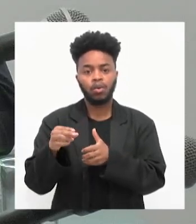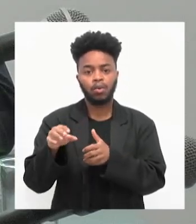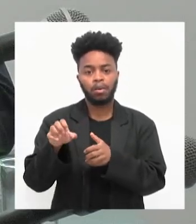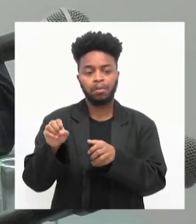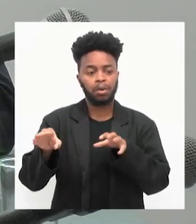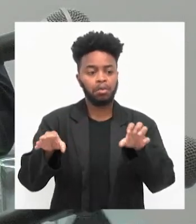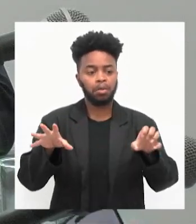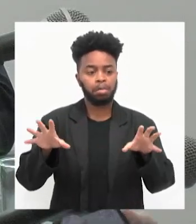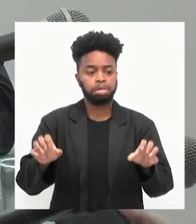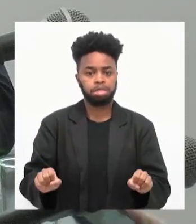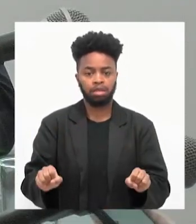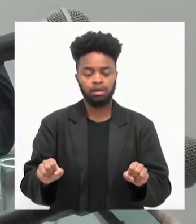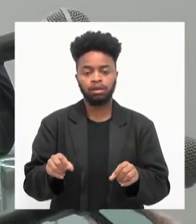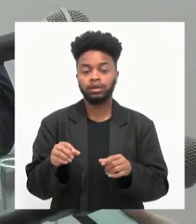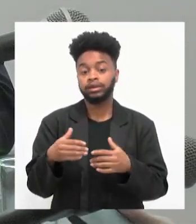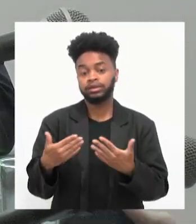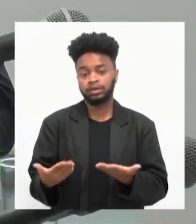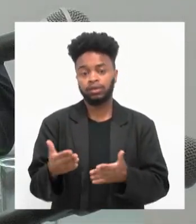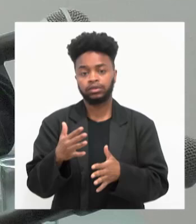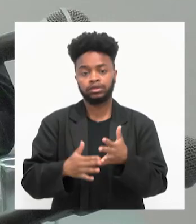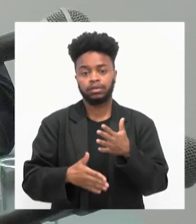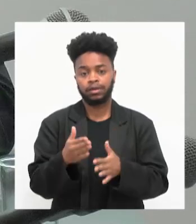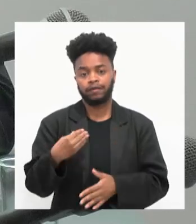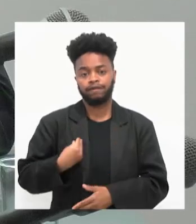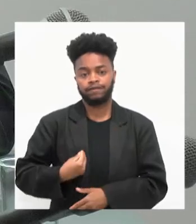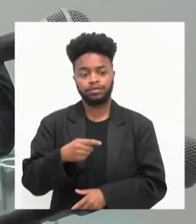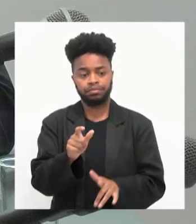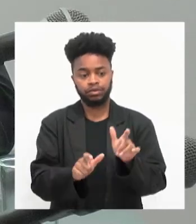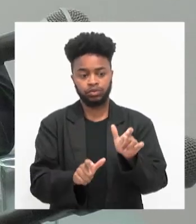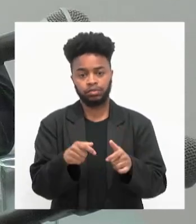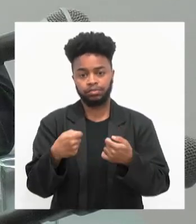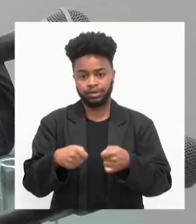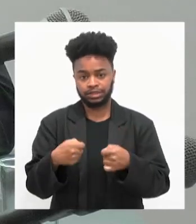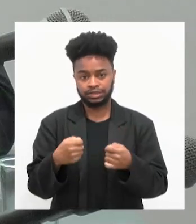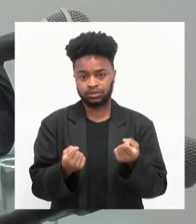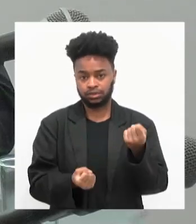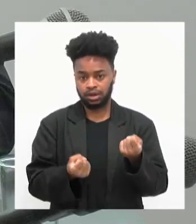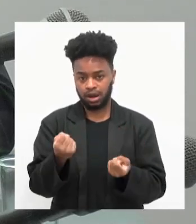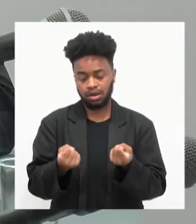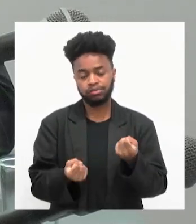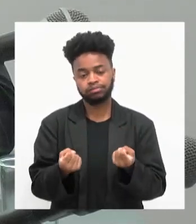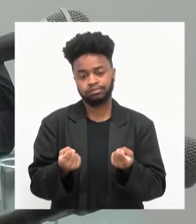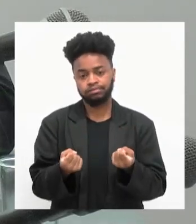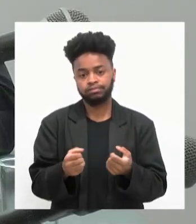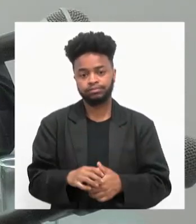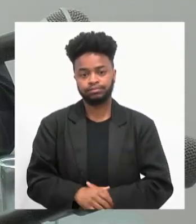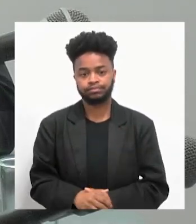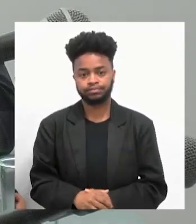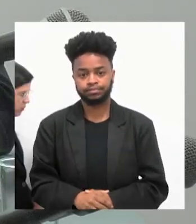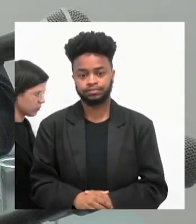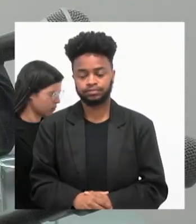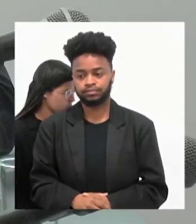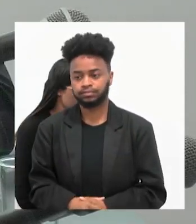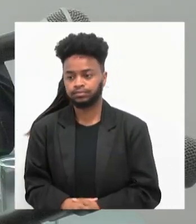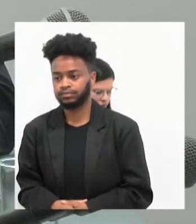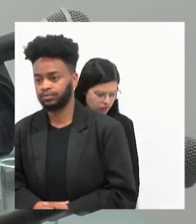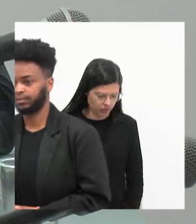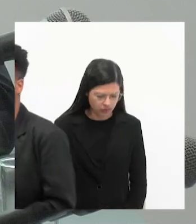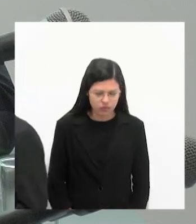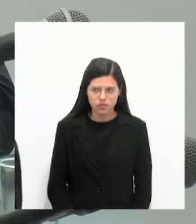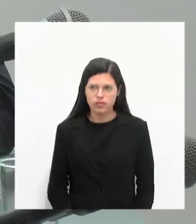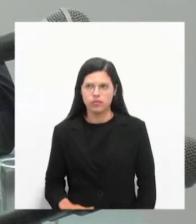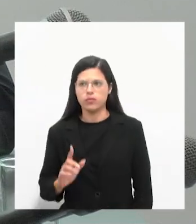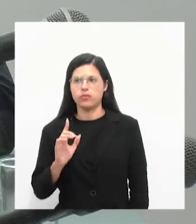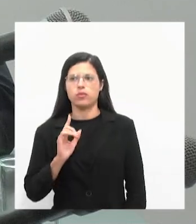vida do cidadão de bem, na maioria das vezes, trabalhador que precisa daquele veículo, um inferno. Então, longe de nós, a gente não é contra